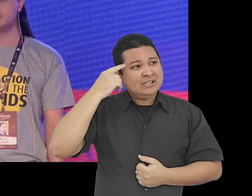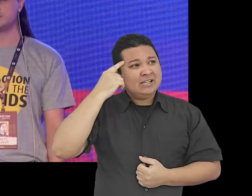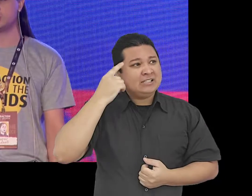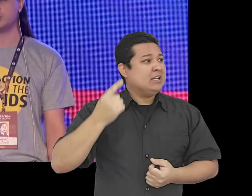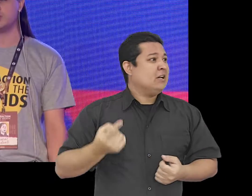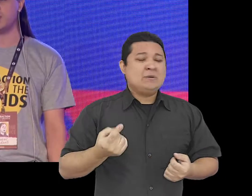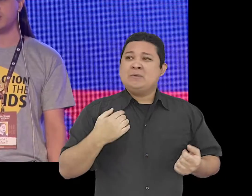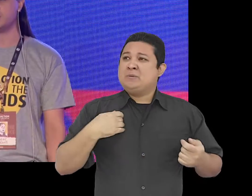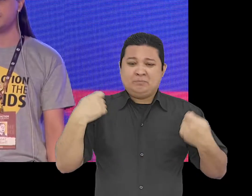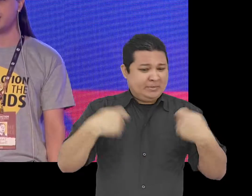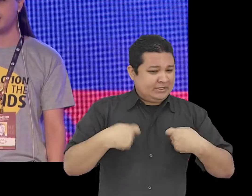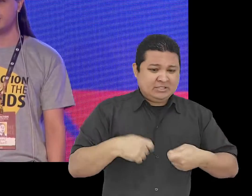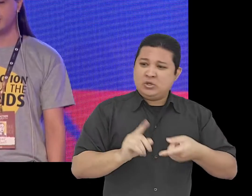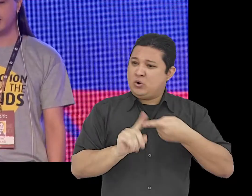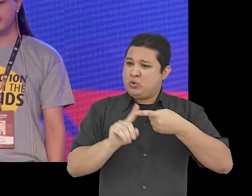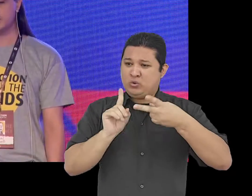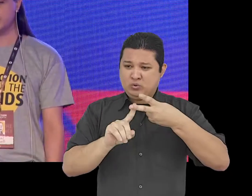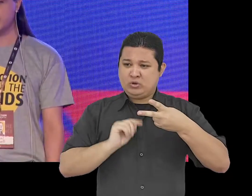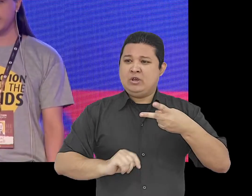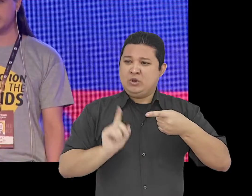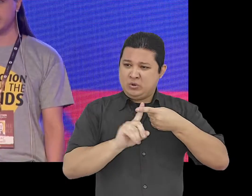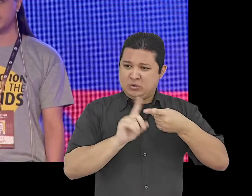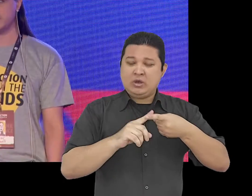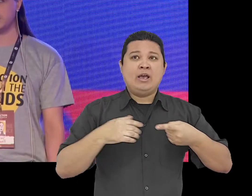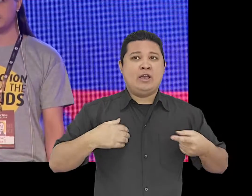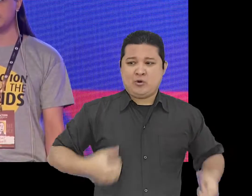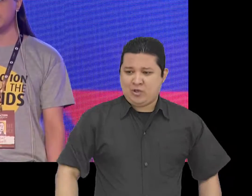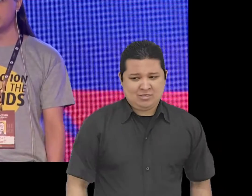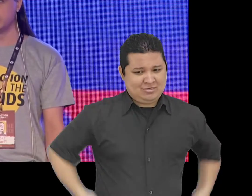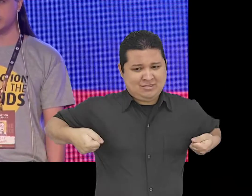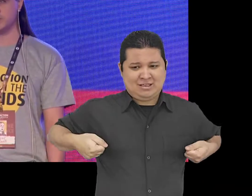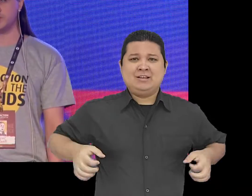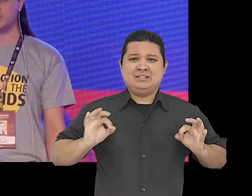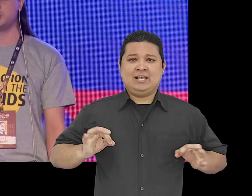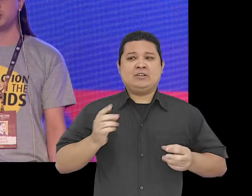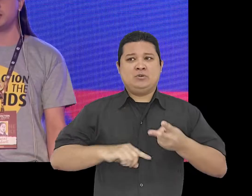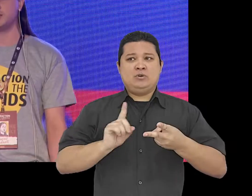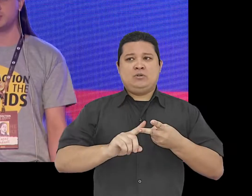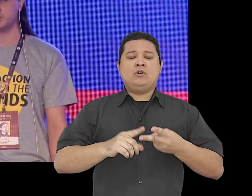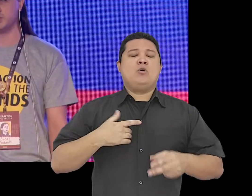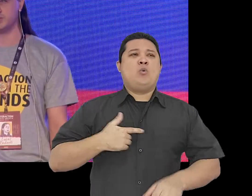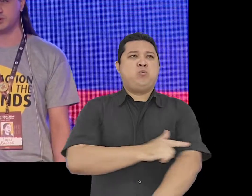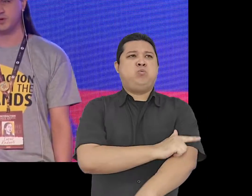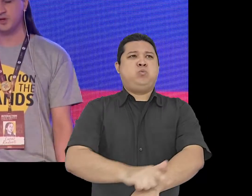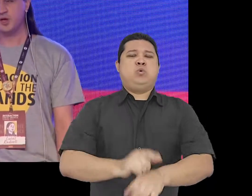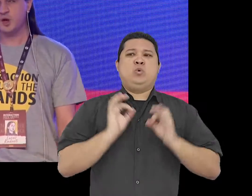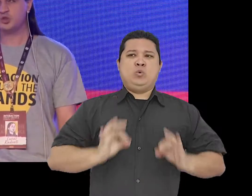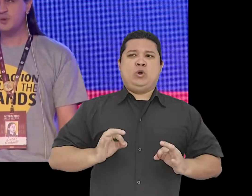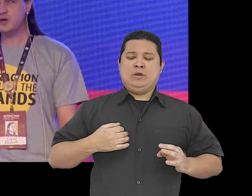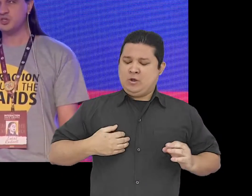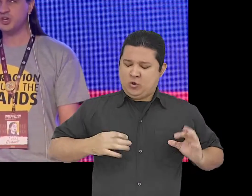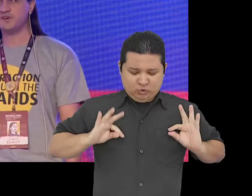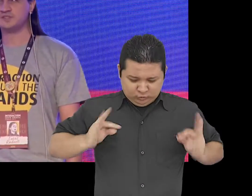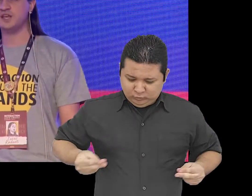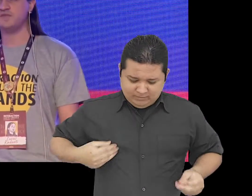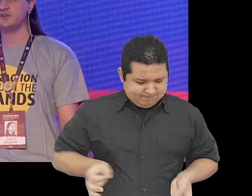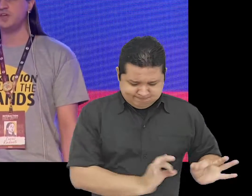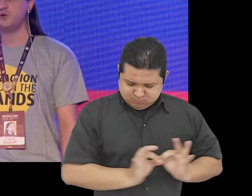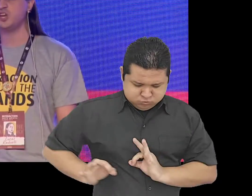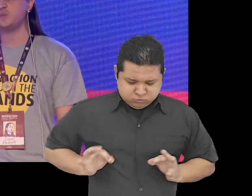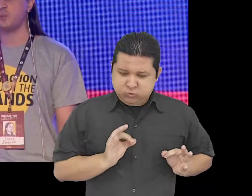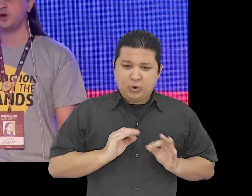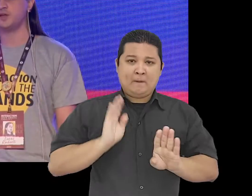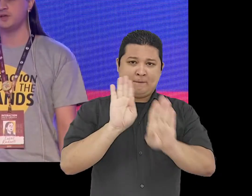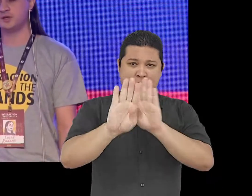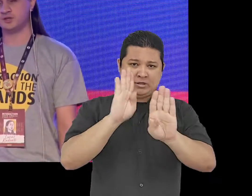tinha 2 coisas na minha mente. A primeira, eles não vão me pegar de calças abaixadas. E segunda, eu vou manter minha dignidade se possível. Eu terminei o que tinha que fazer,